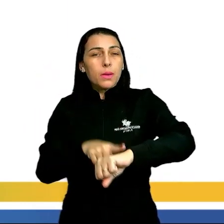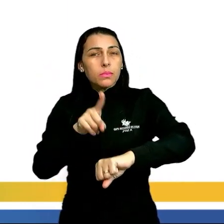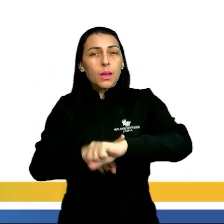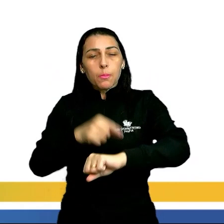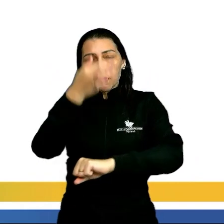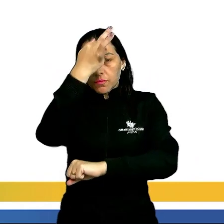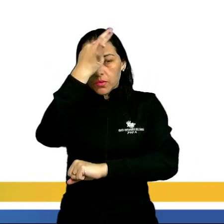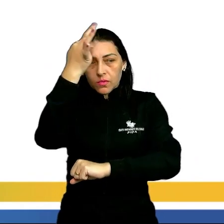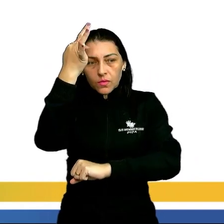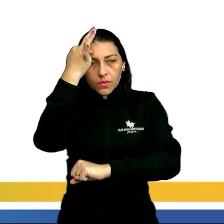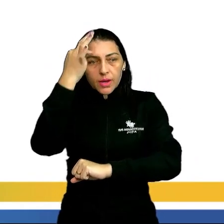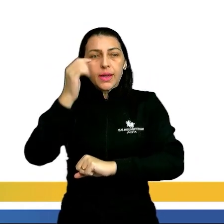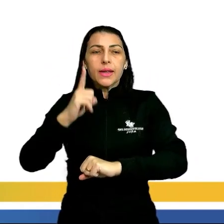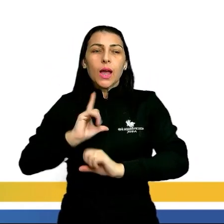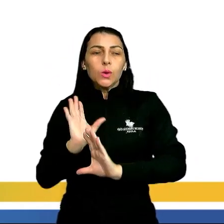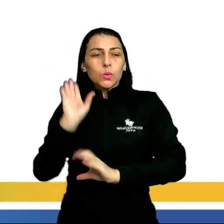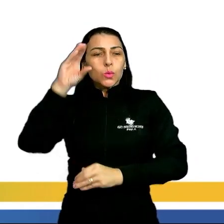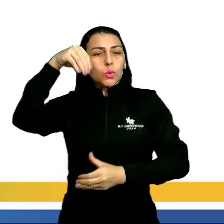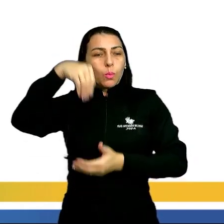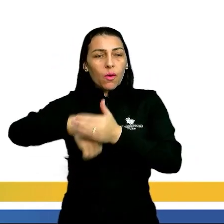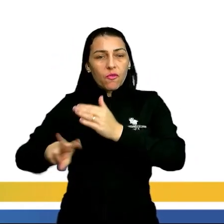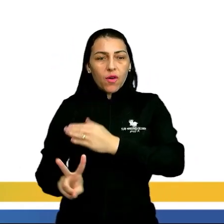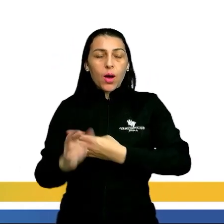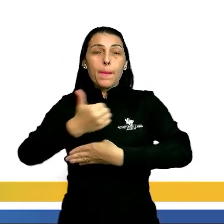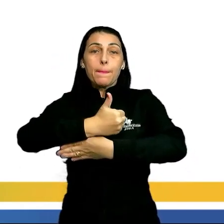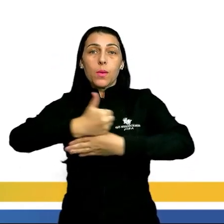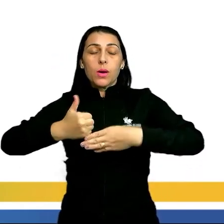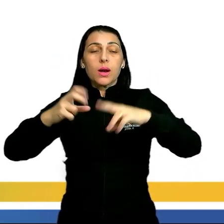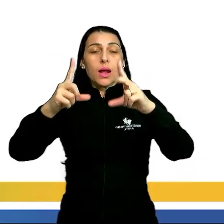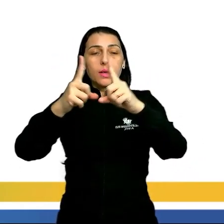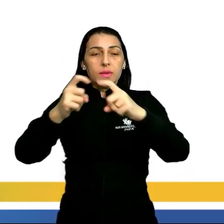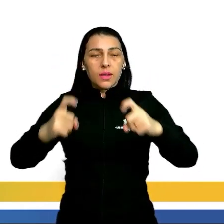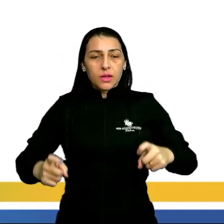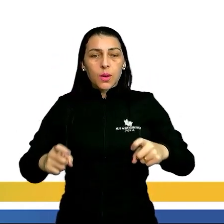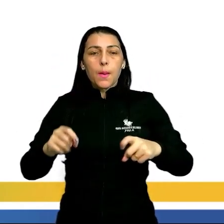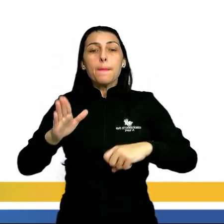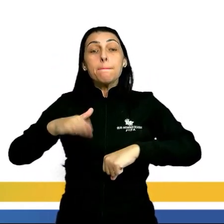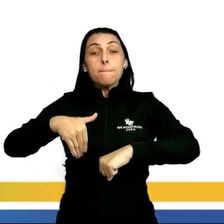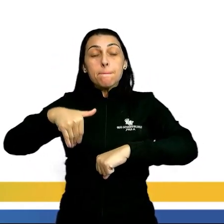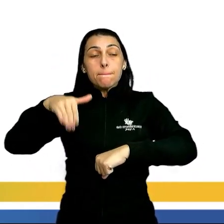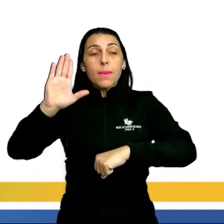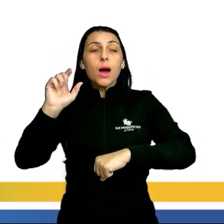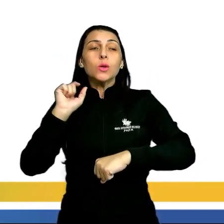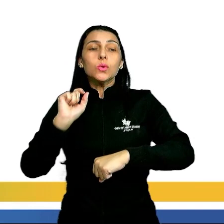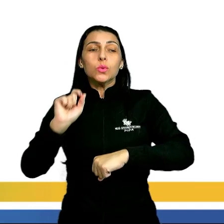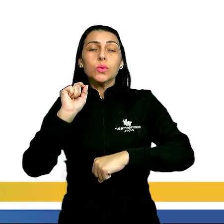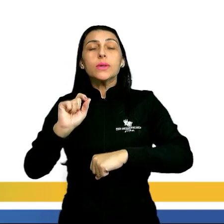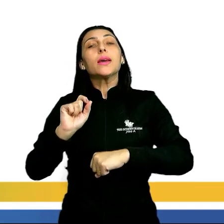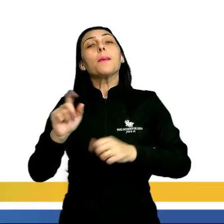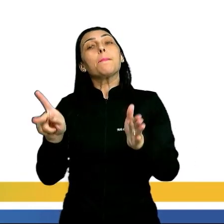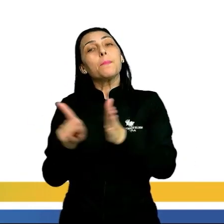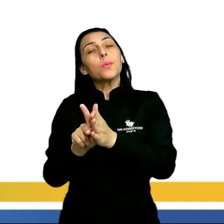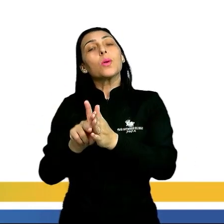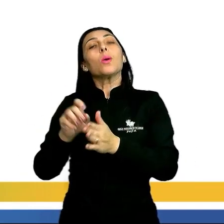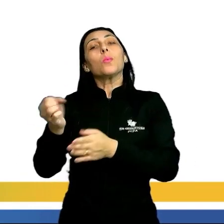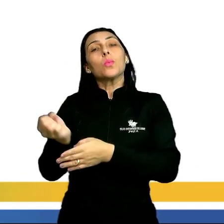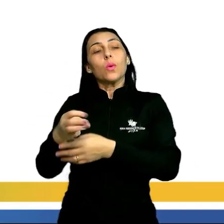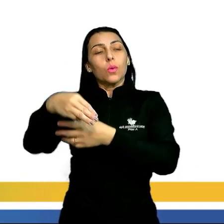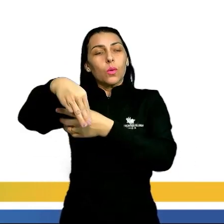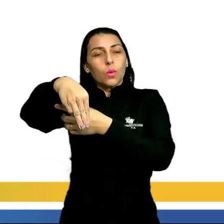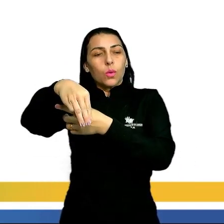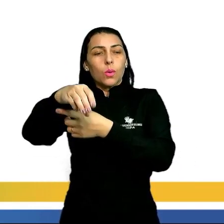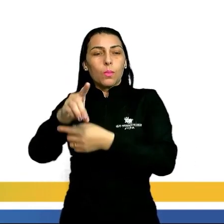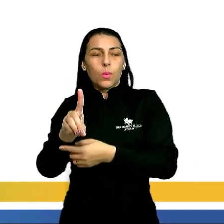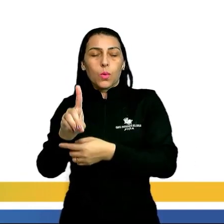ao mesmo tempo, filosófica, que incorpora valores morais e científicos, mais tarde renovados